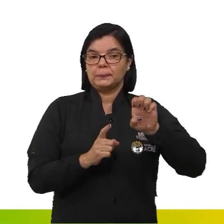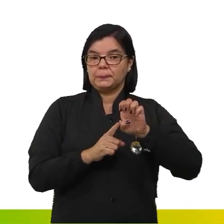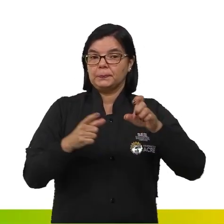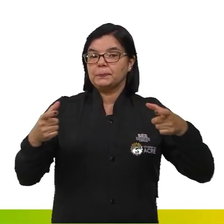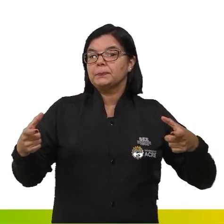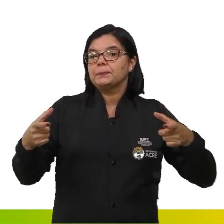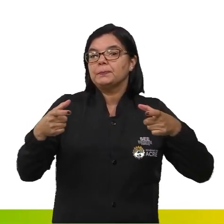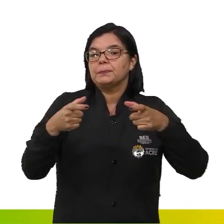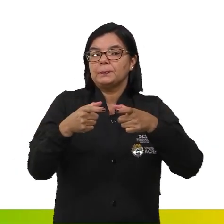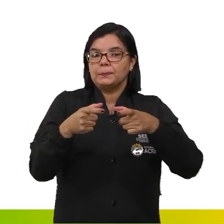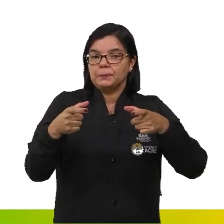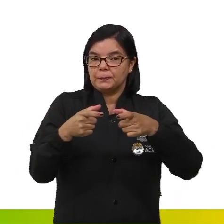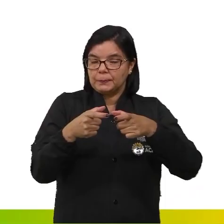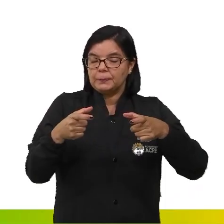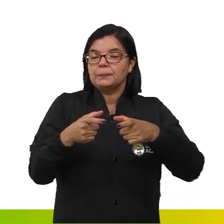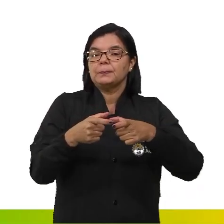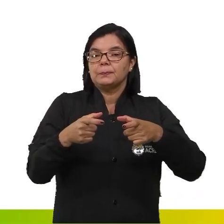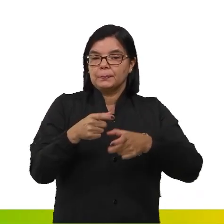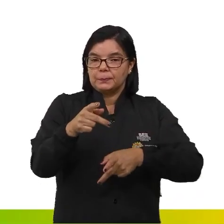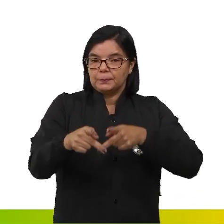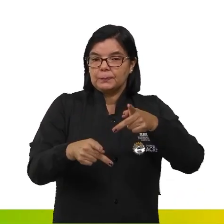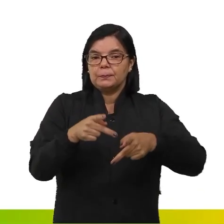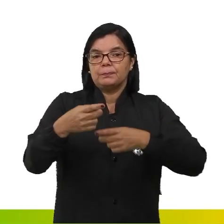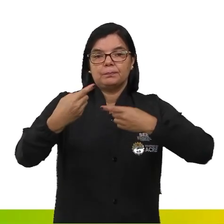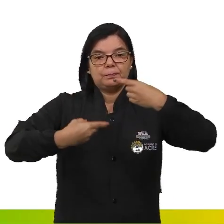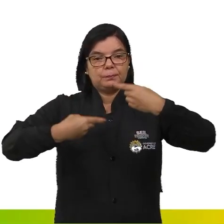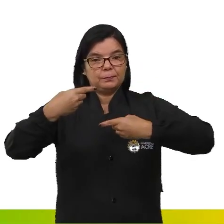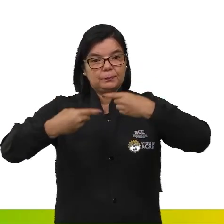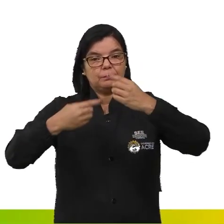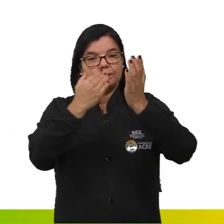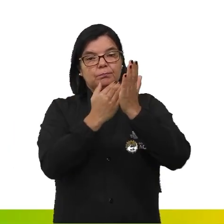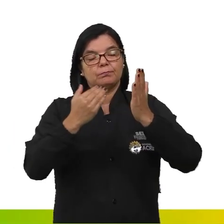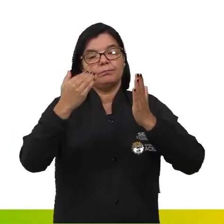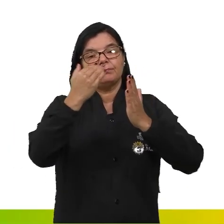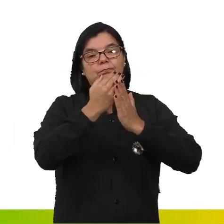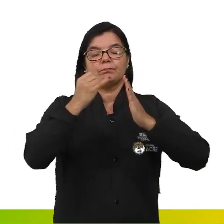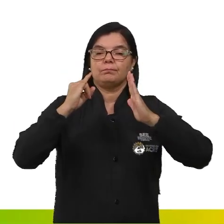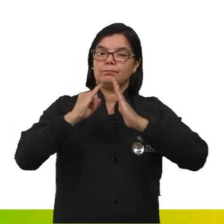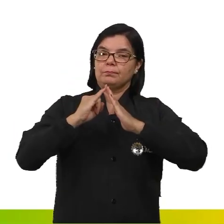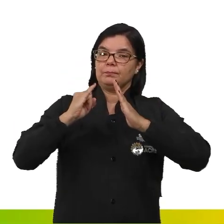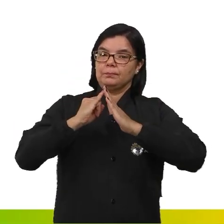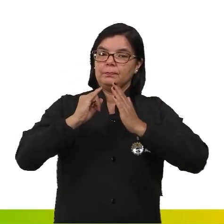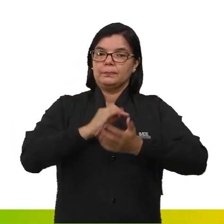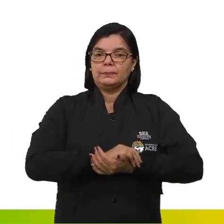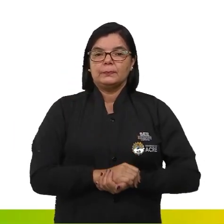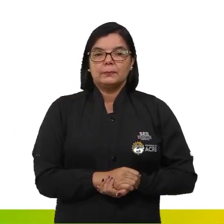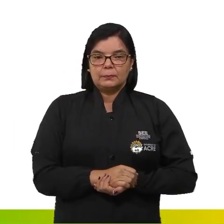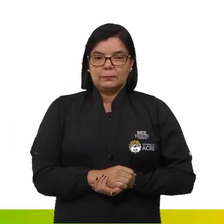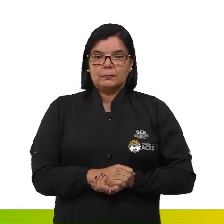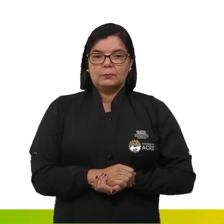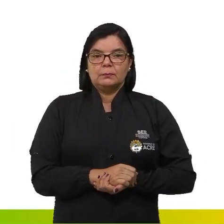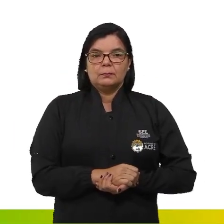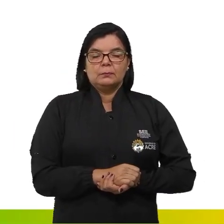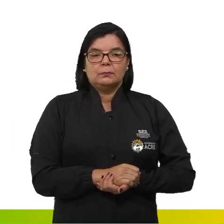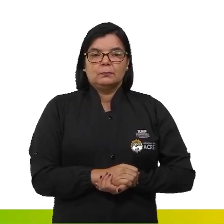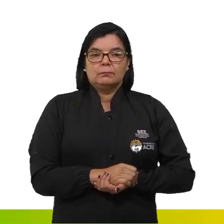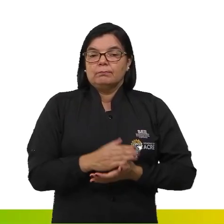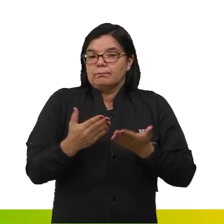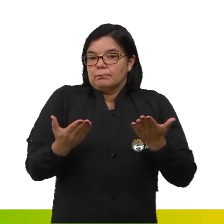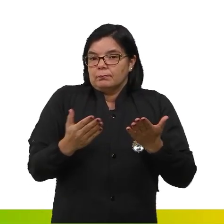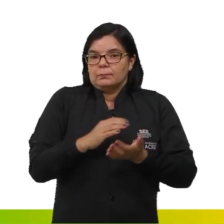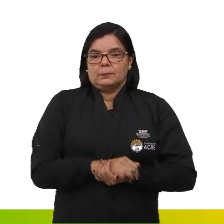Letra E, redução da polarização política e maior estabilidade institucional.